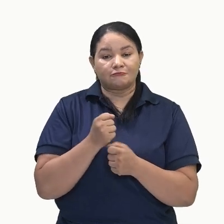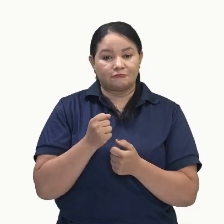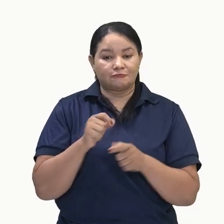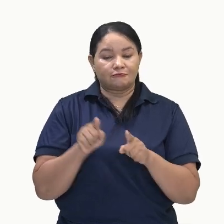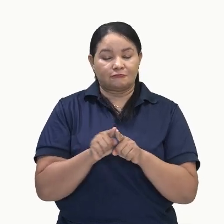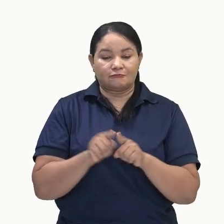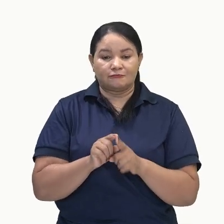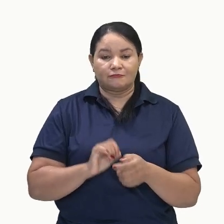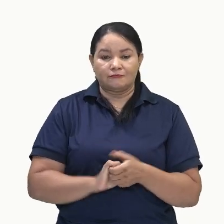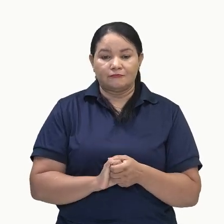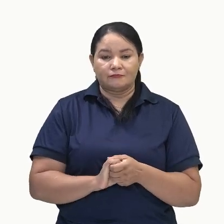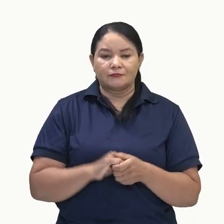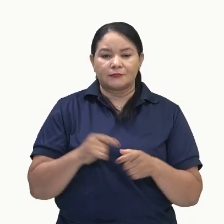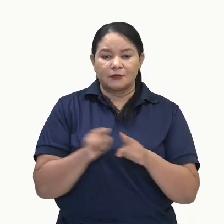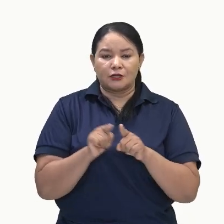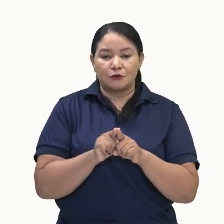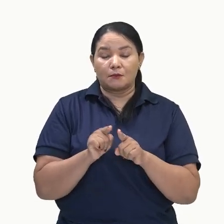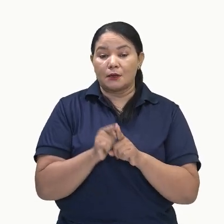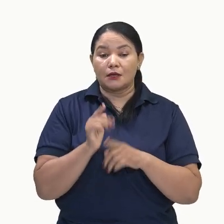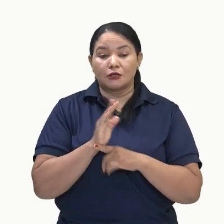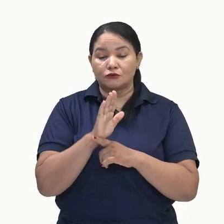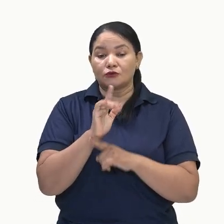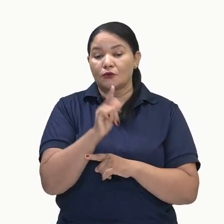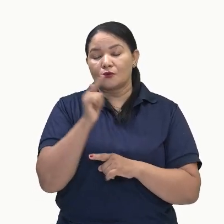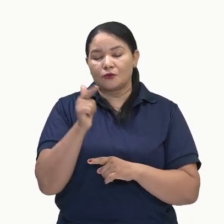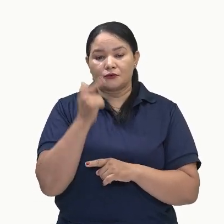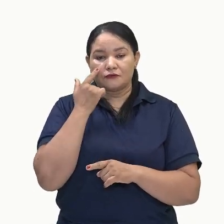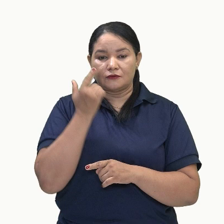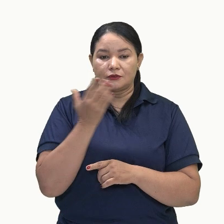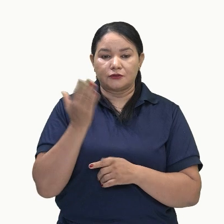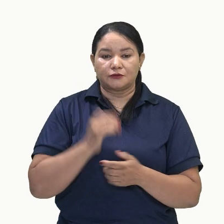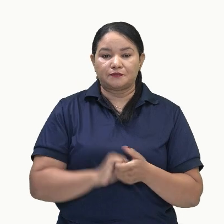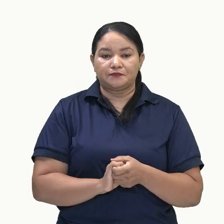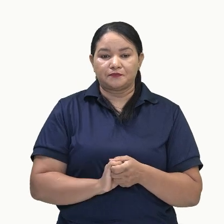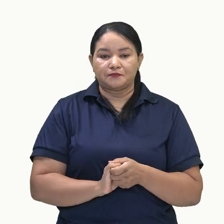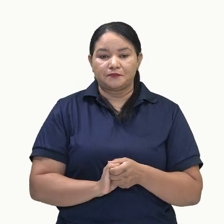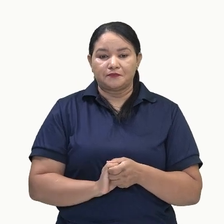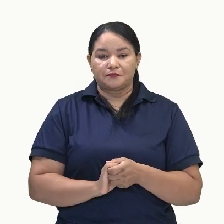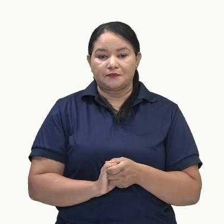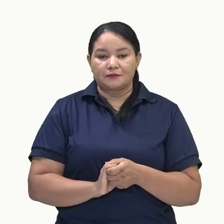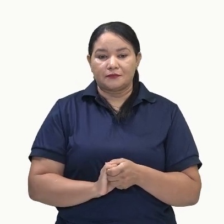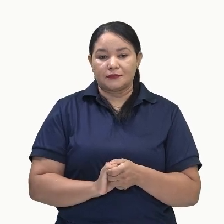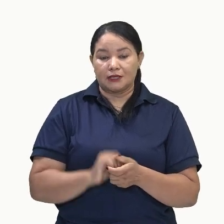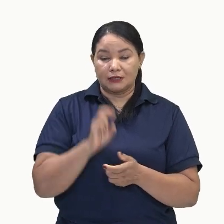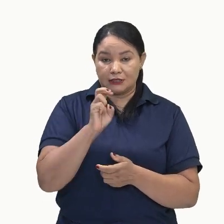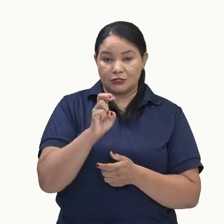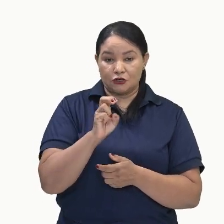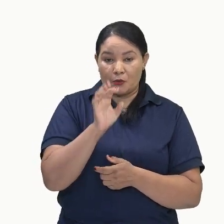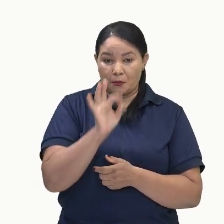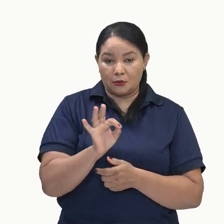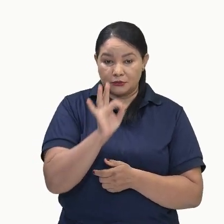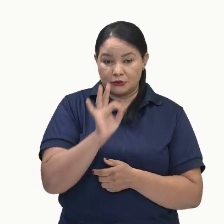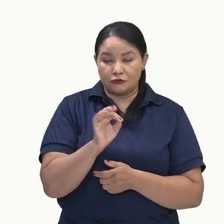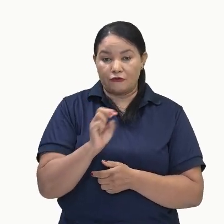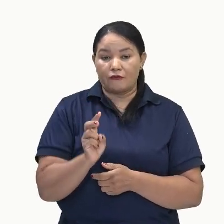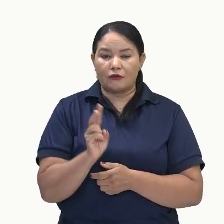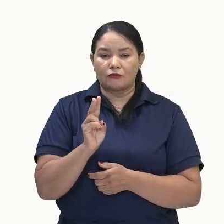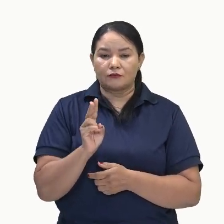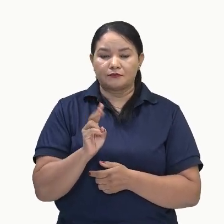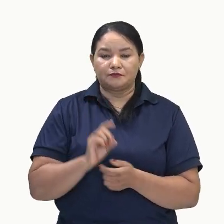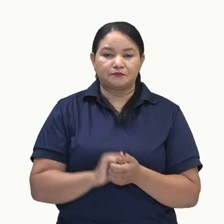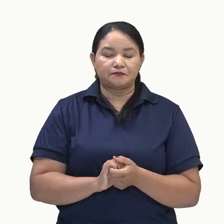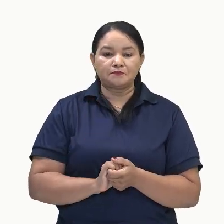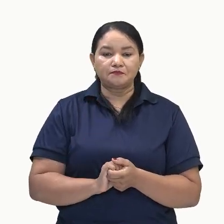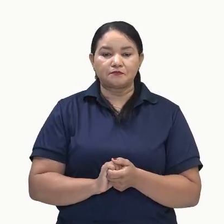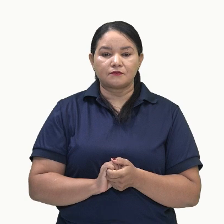como uma ideia de 10% nos ajuda para resolver outra situação aqui, ó. Olha aqui o que eu tenho agora. 5% de um valor. Olha